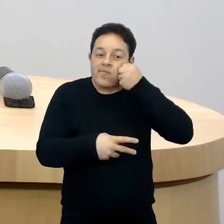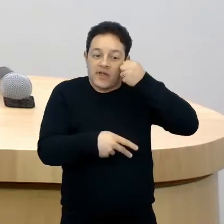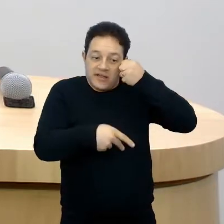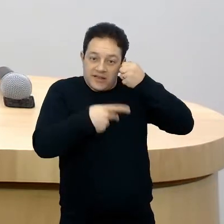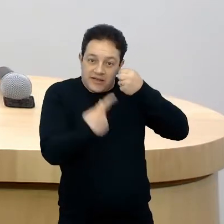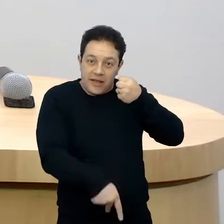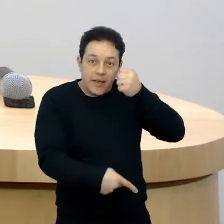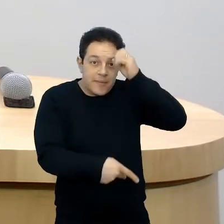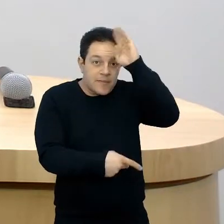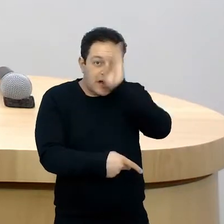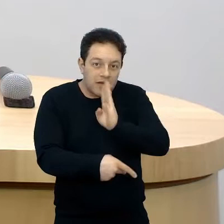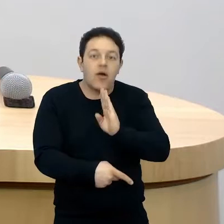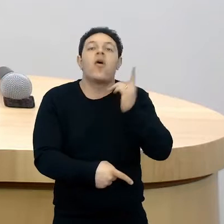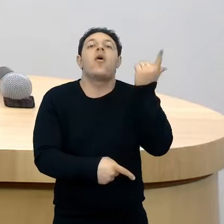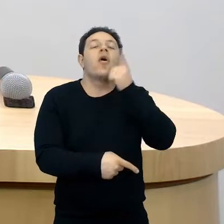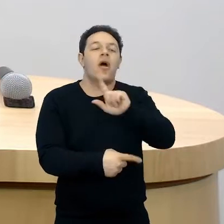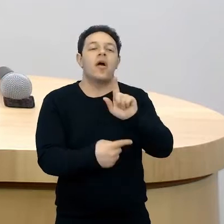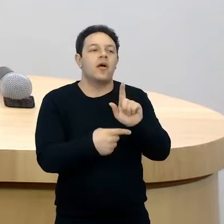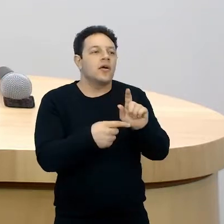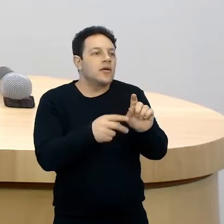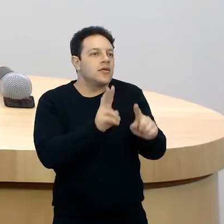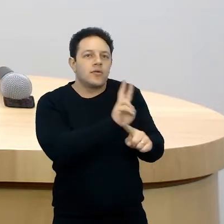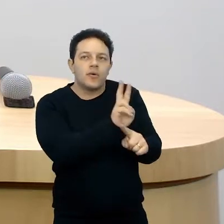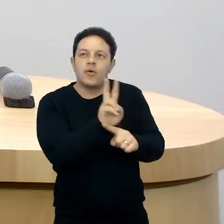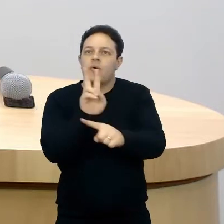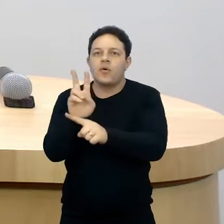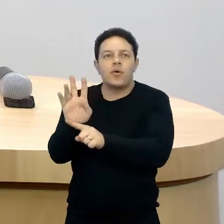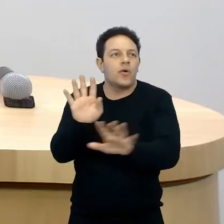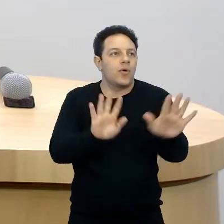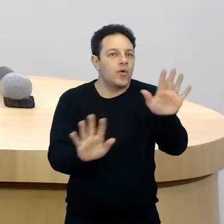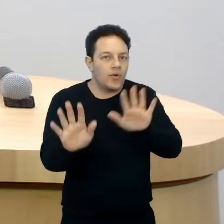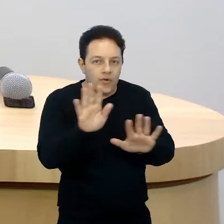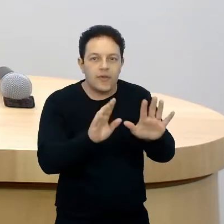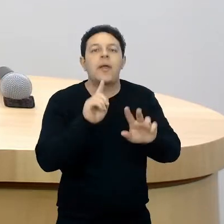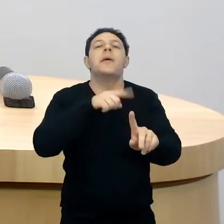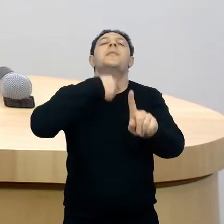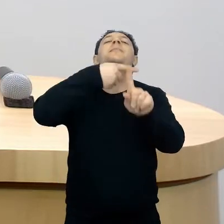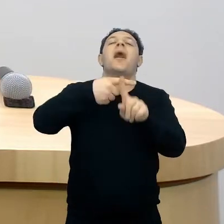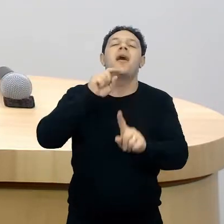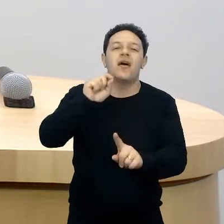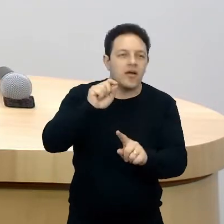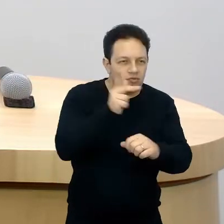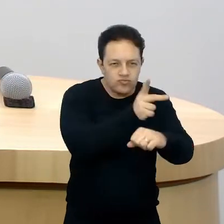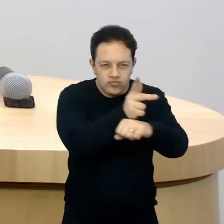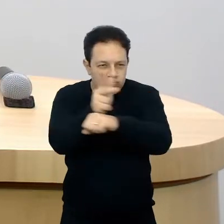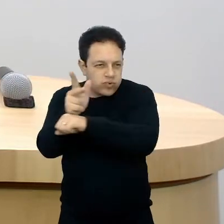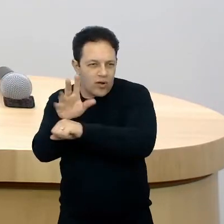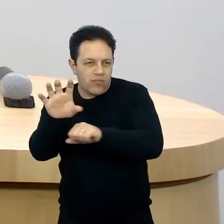cultural não só seja preservado, mas que consiga também